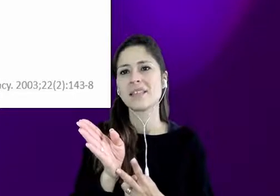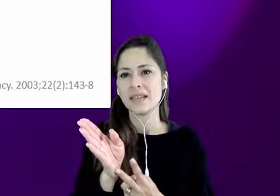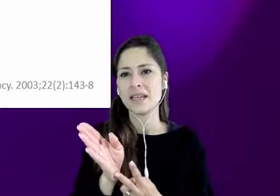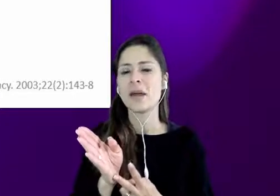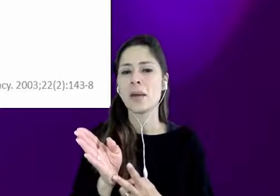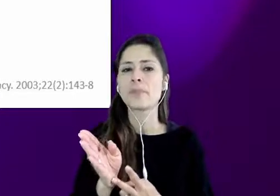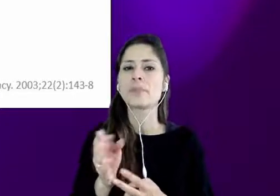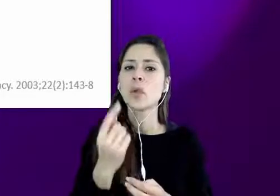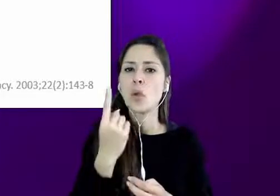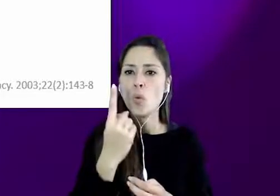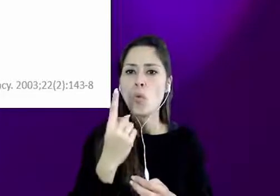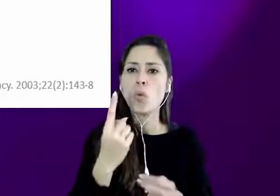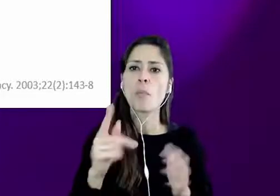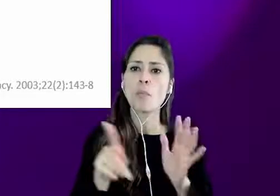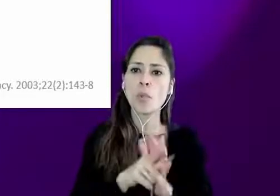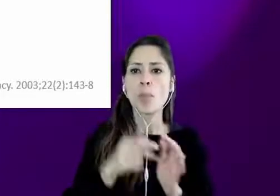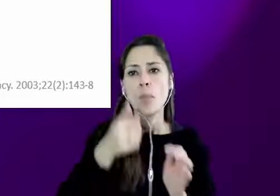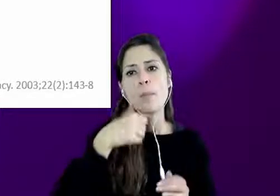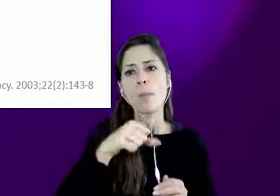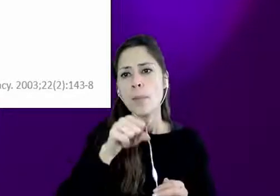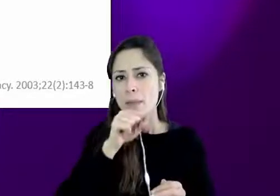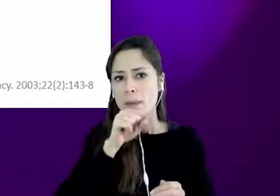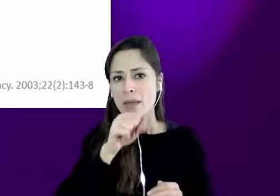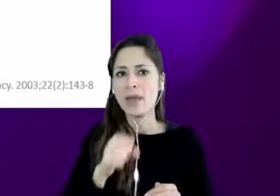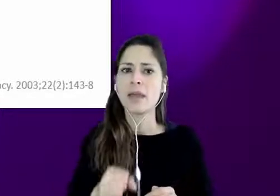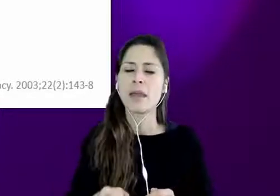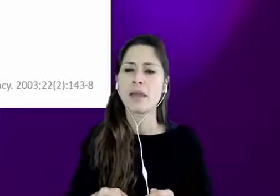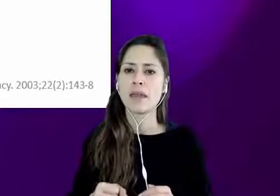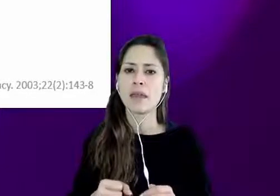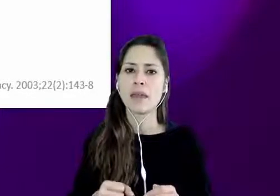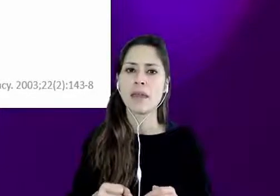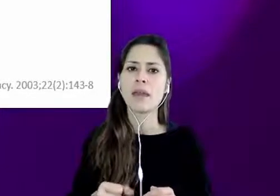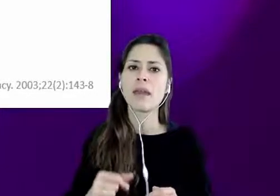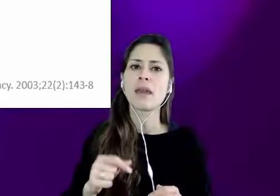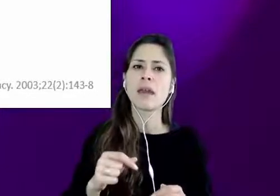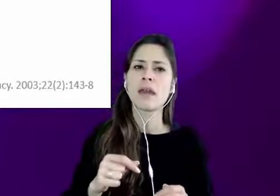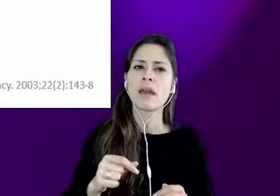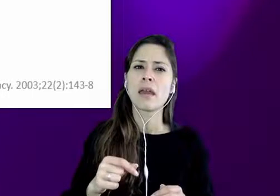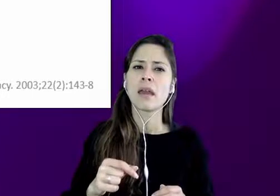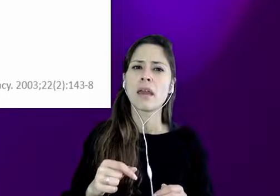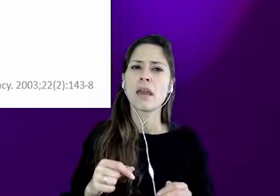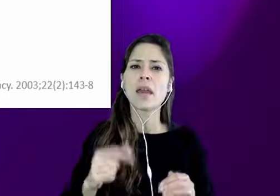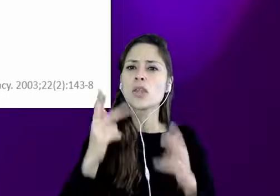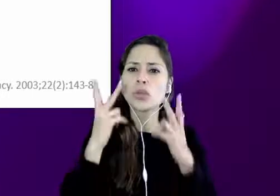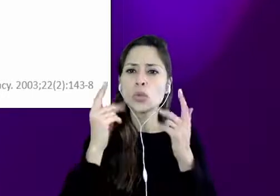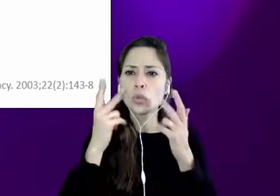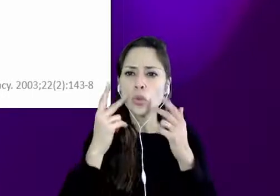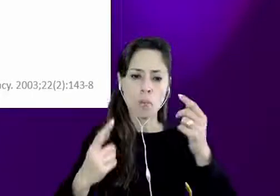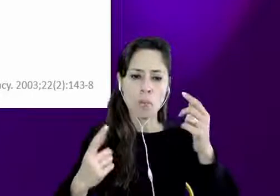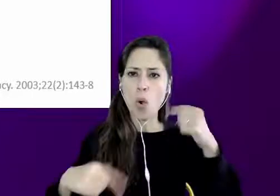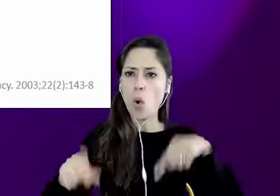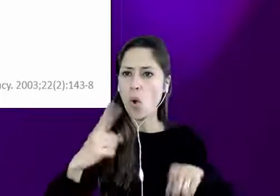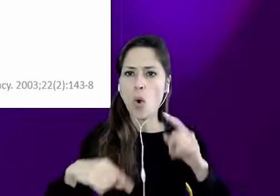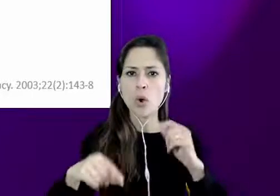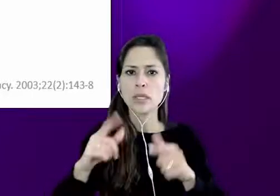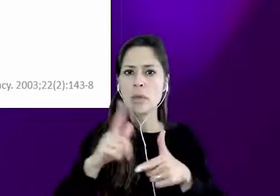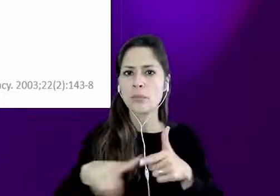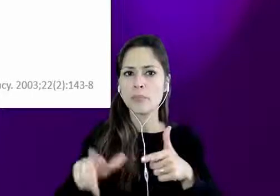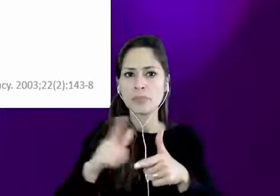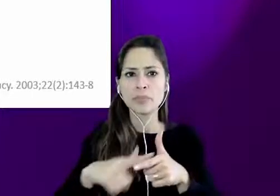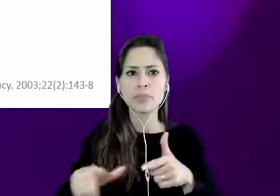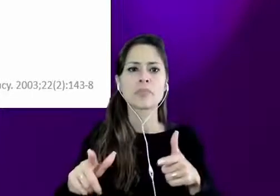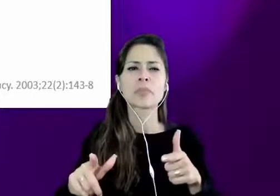chamada materna, que no fim das contas é a via final de rotas comuns desse problema, onde há uma